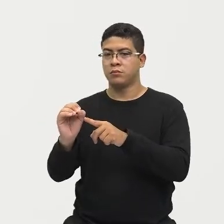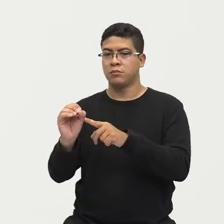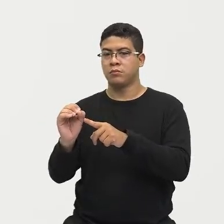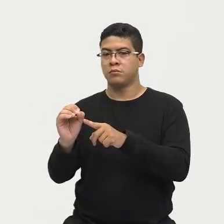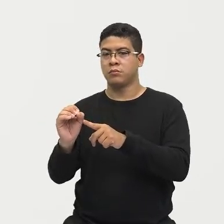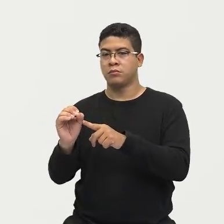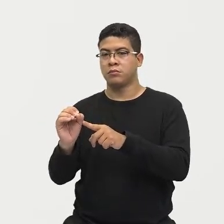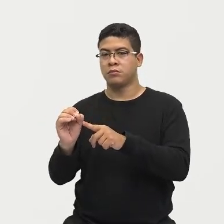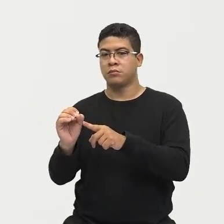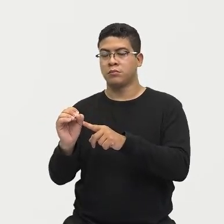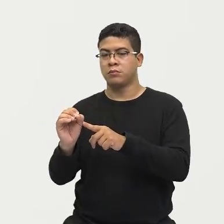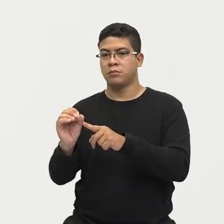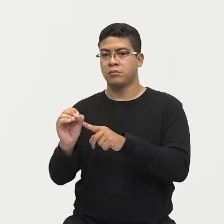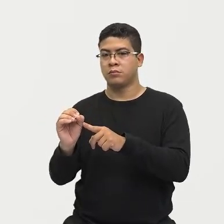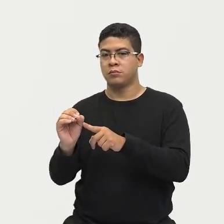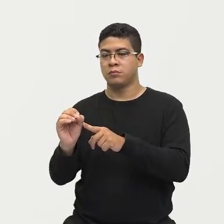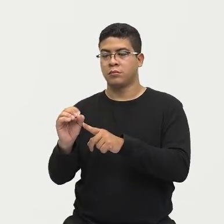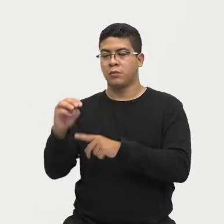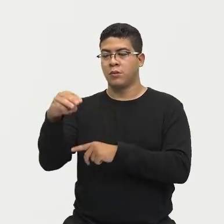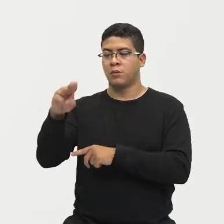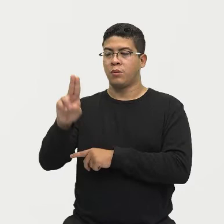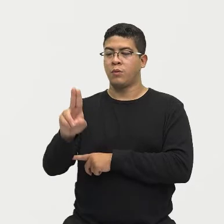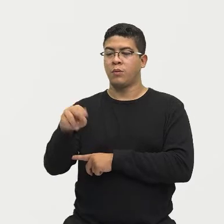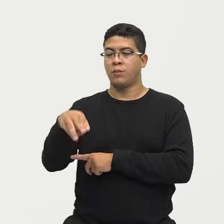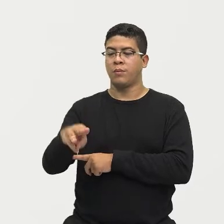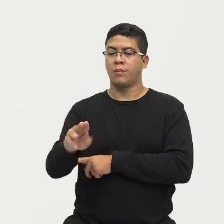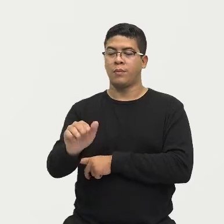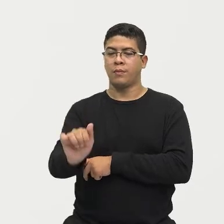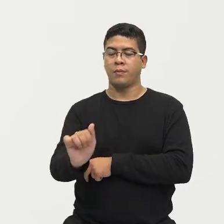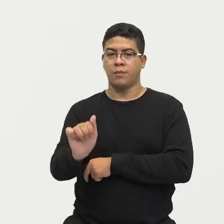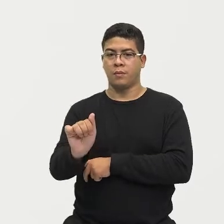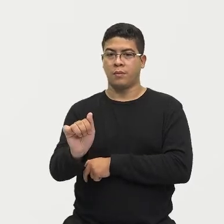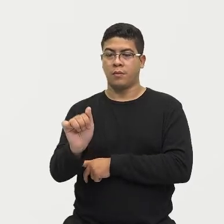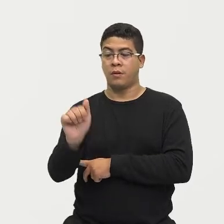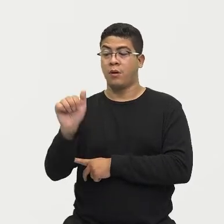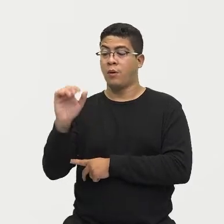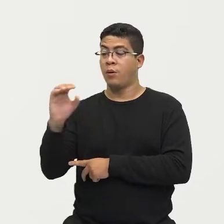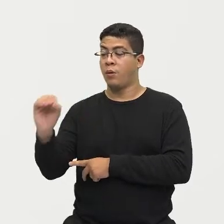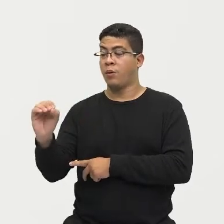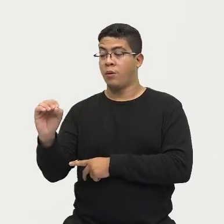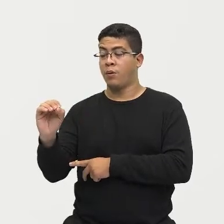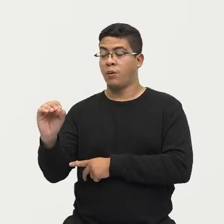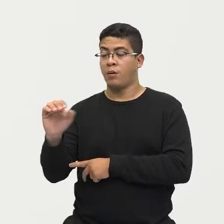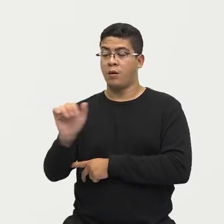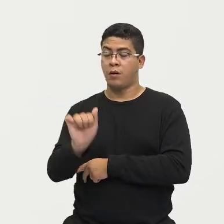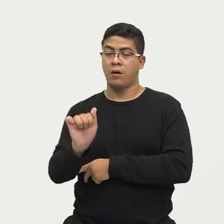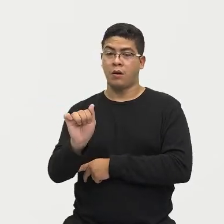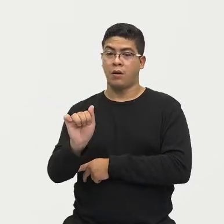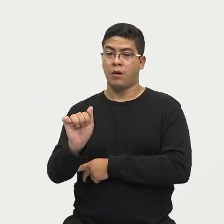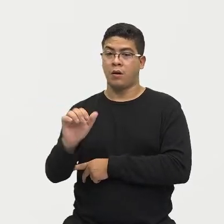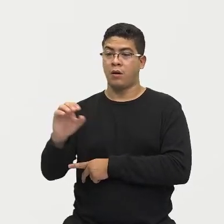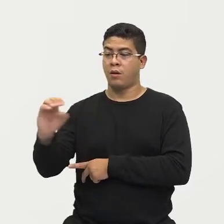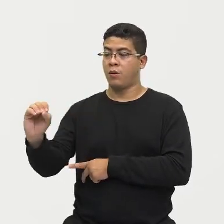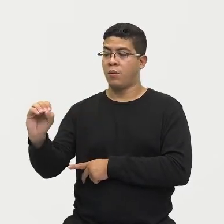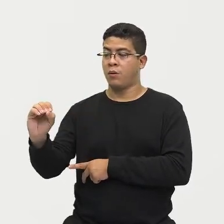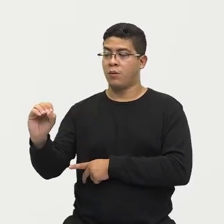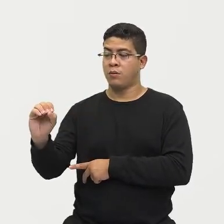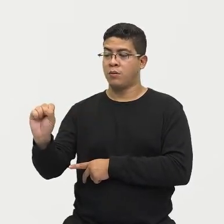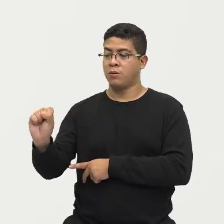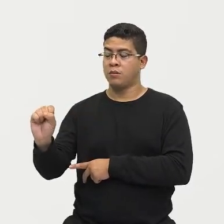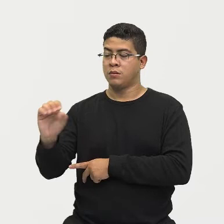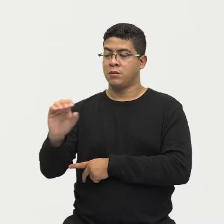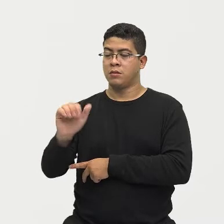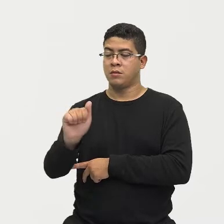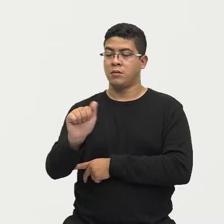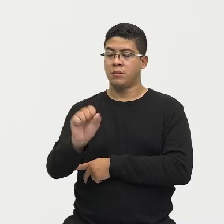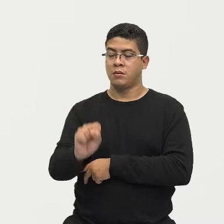ó. Uma, falei, o, a, os, as, uma, umas, uns